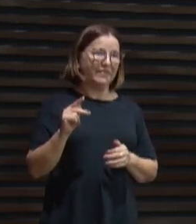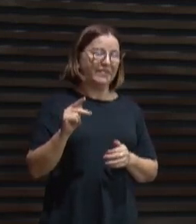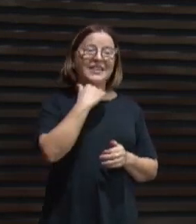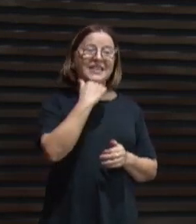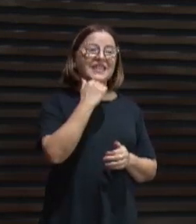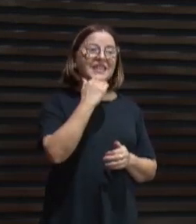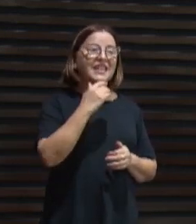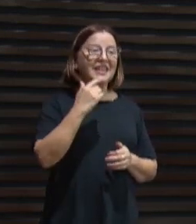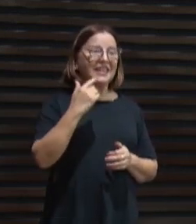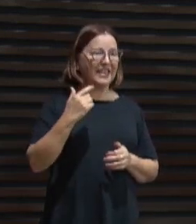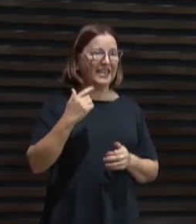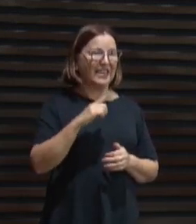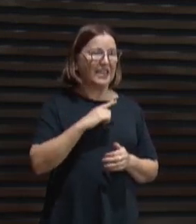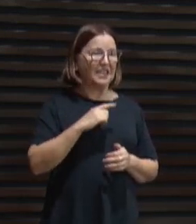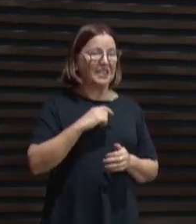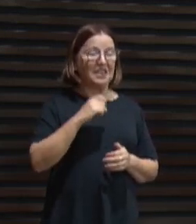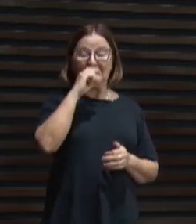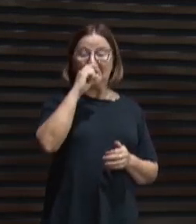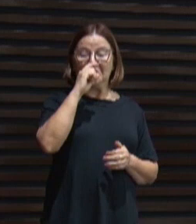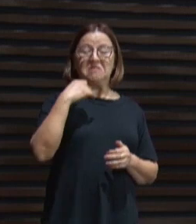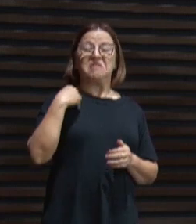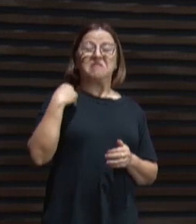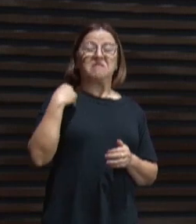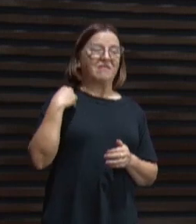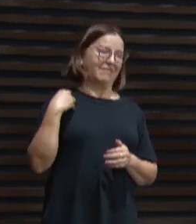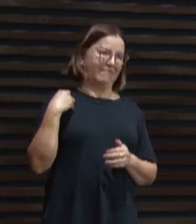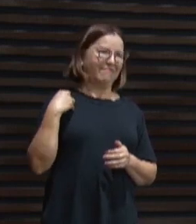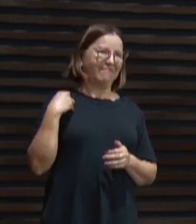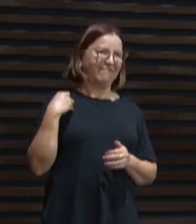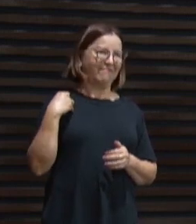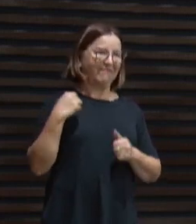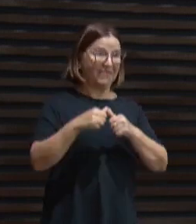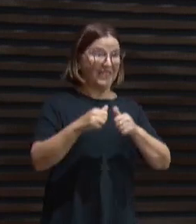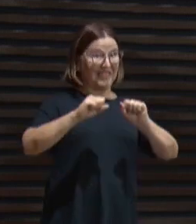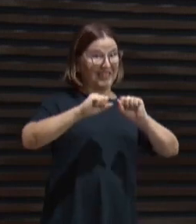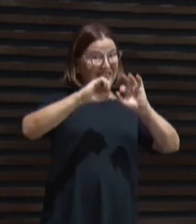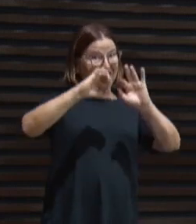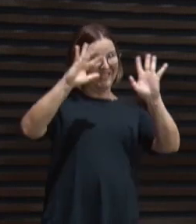que se julgam importantes? Fique claro